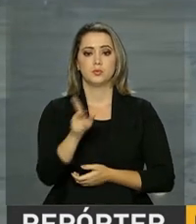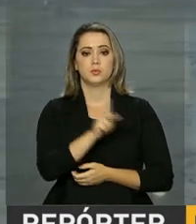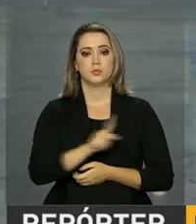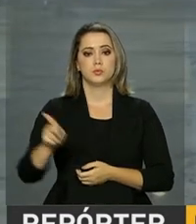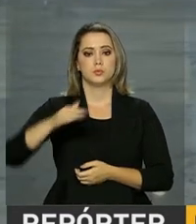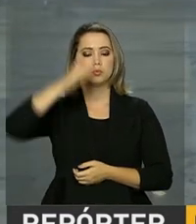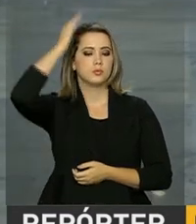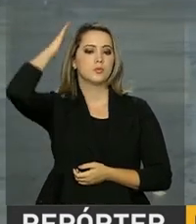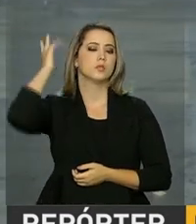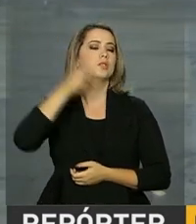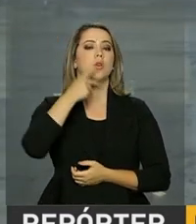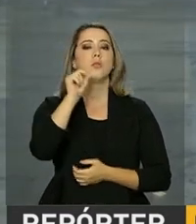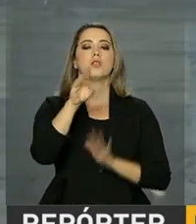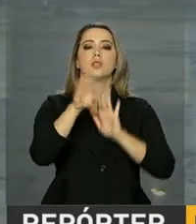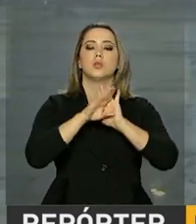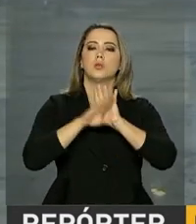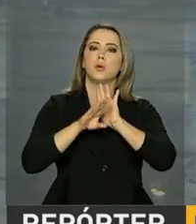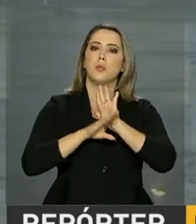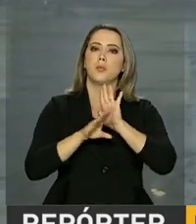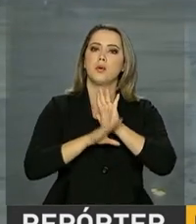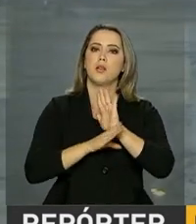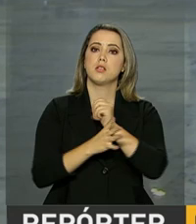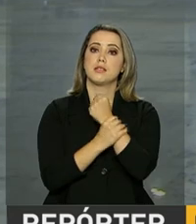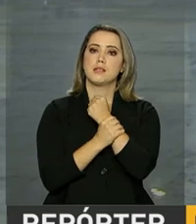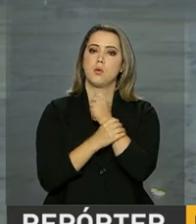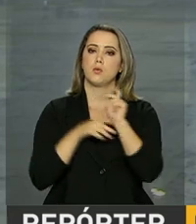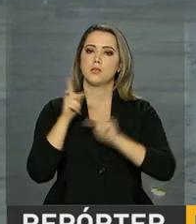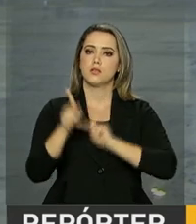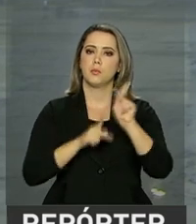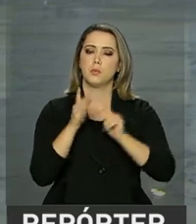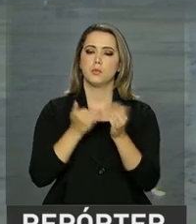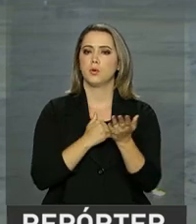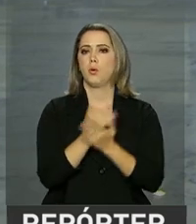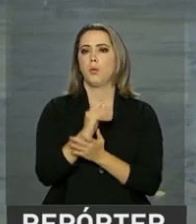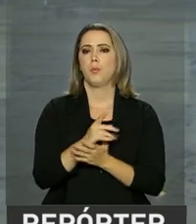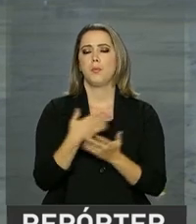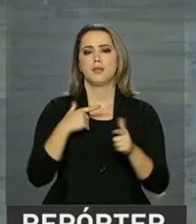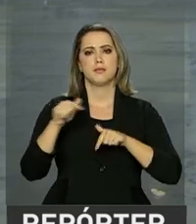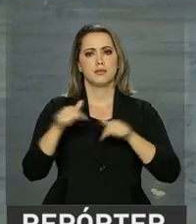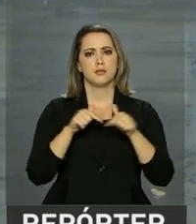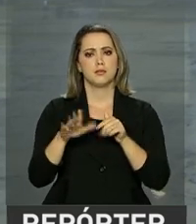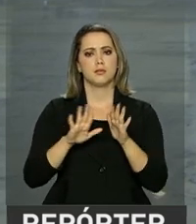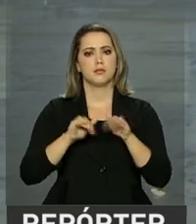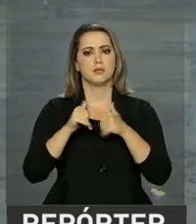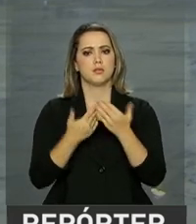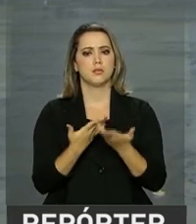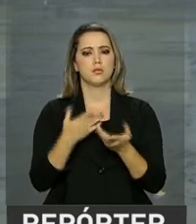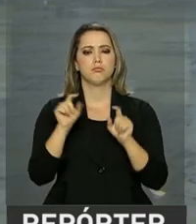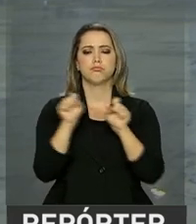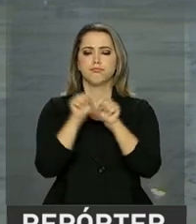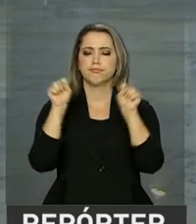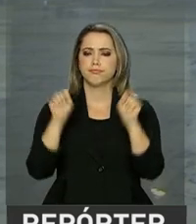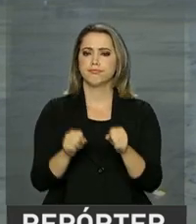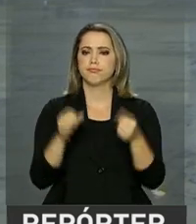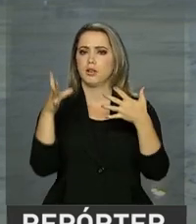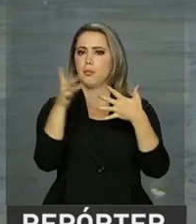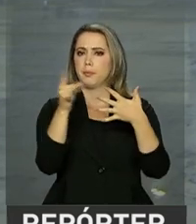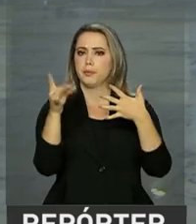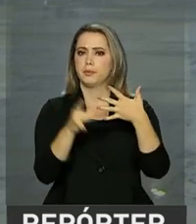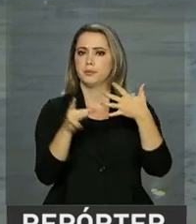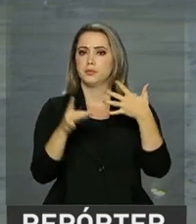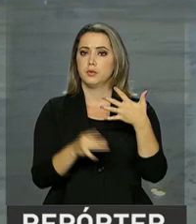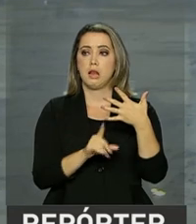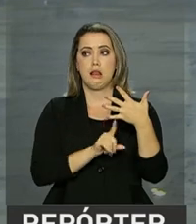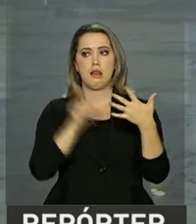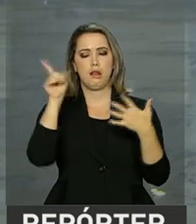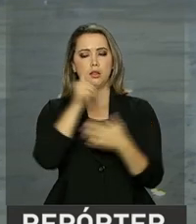Michel Temer afirmou que o plano nacional de segurança pública vai começar a ser posto em prática de forma mais sistematizada na Cidade do